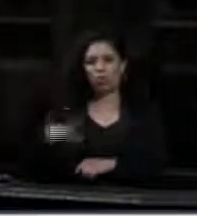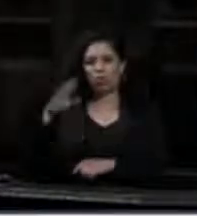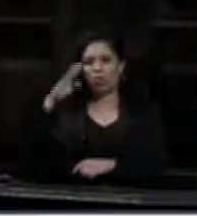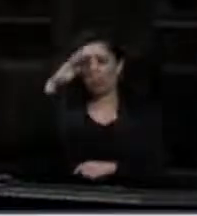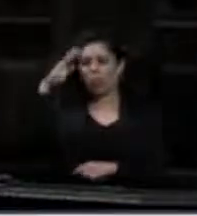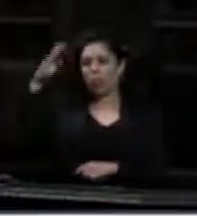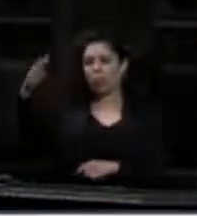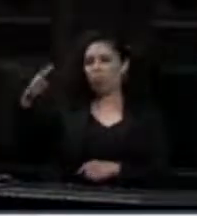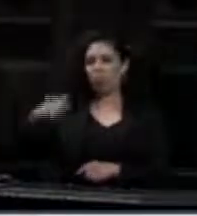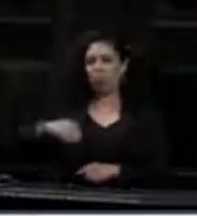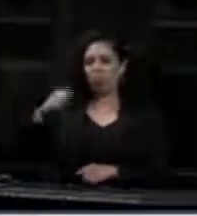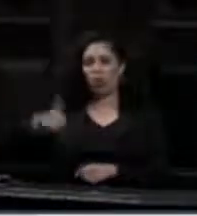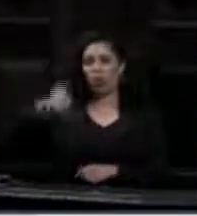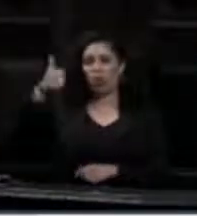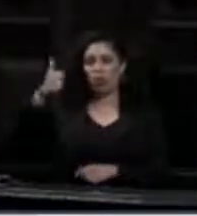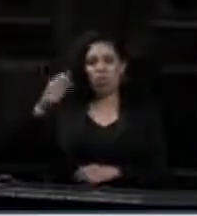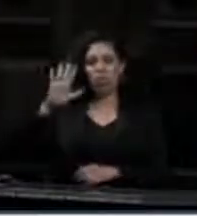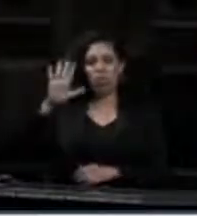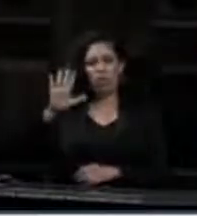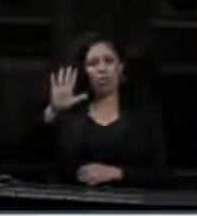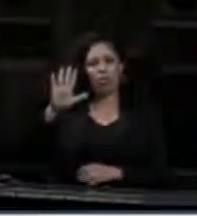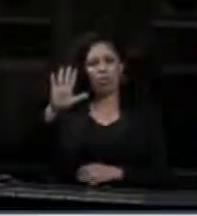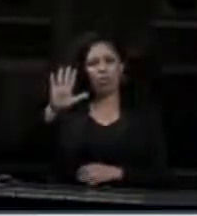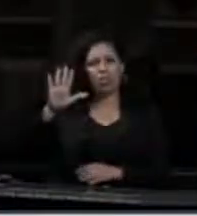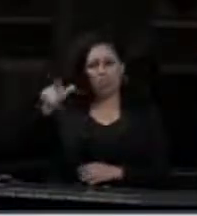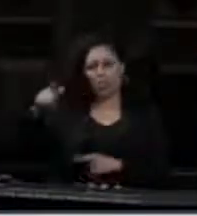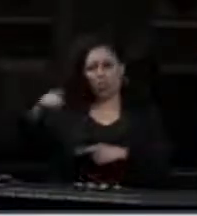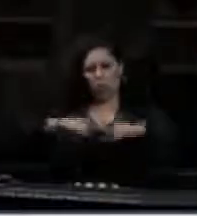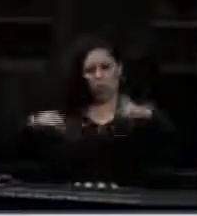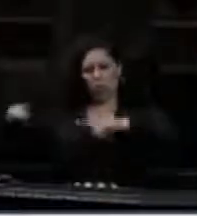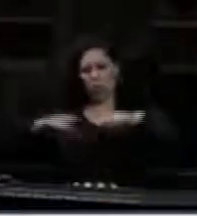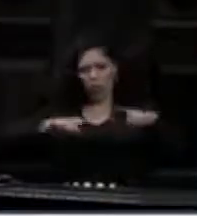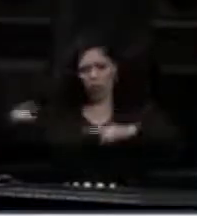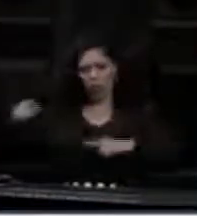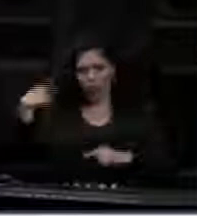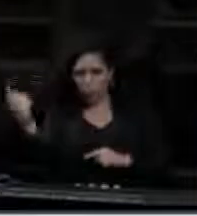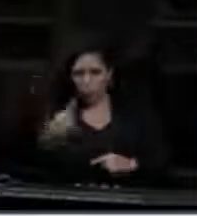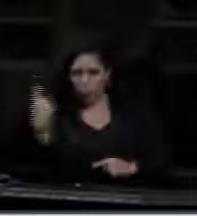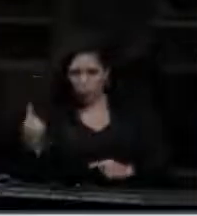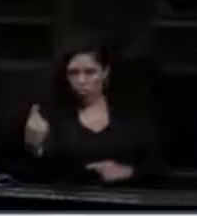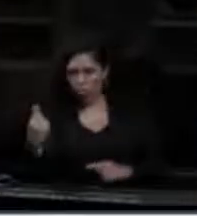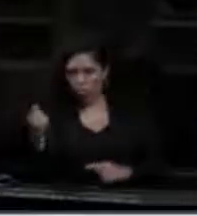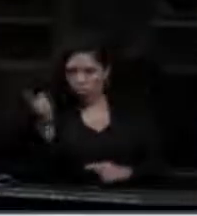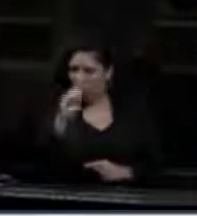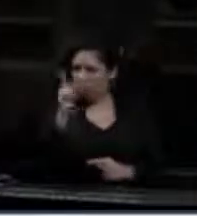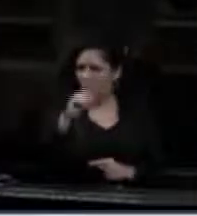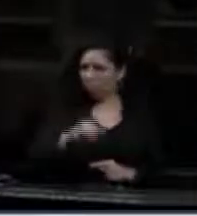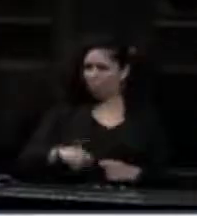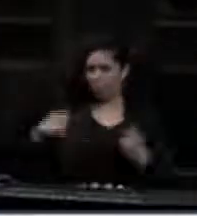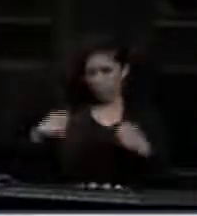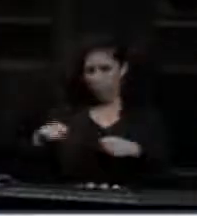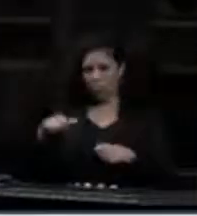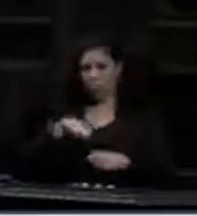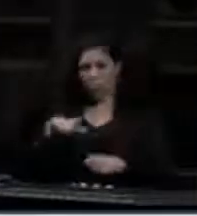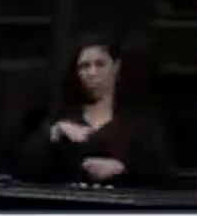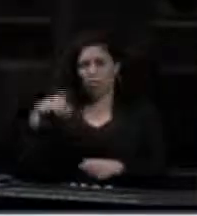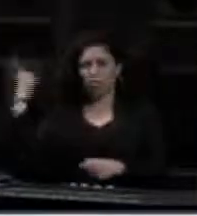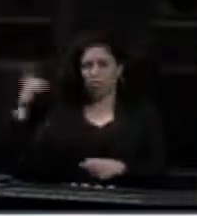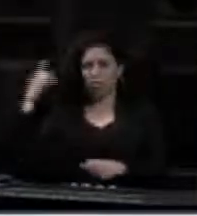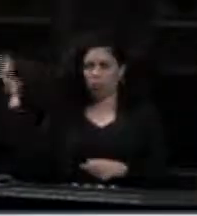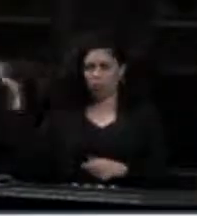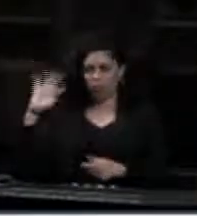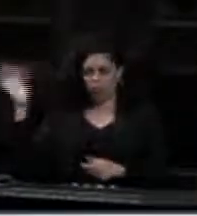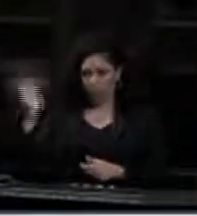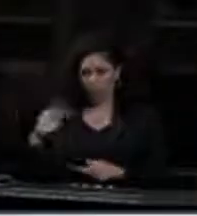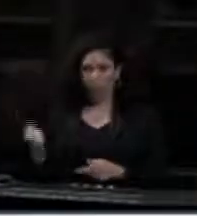chama se eles chama se ele joel joel manoel joaquim se não tiver também um